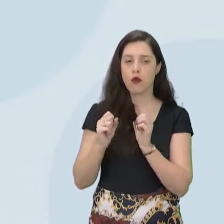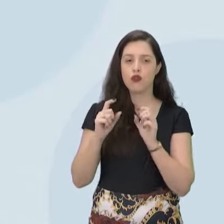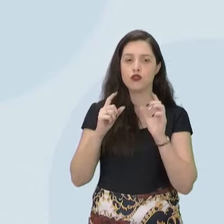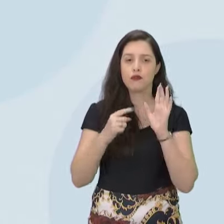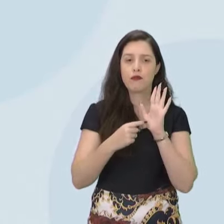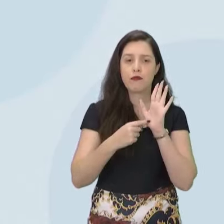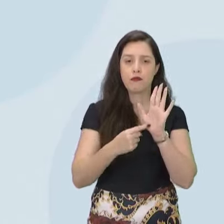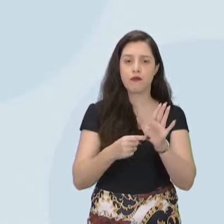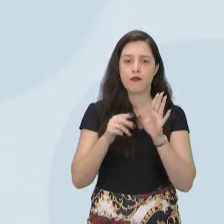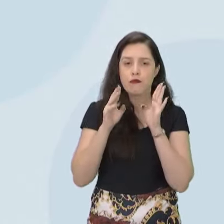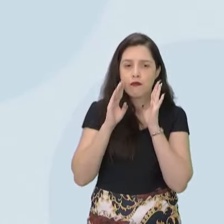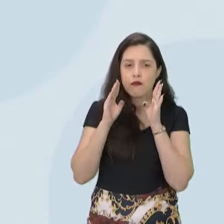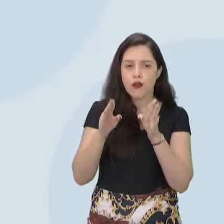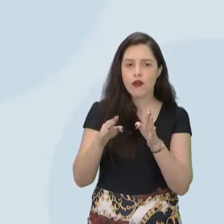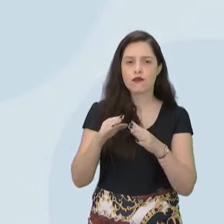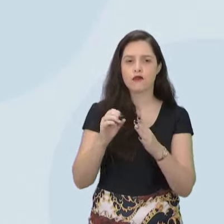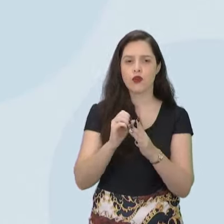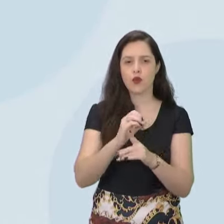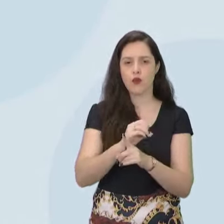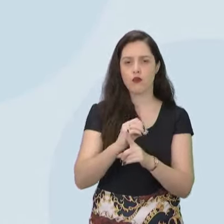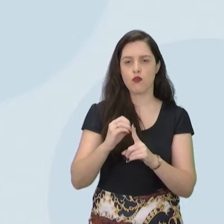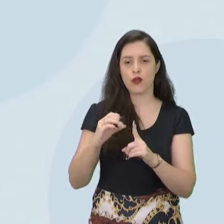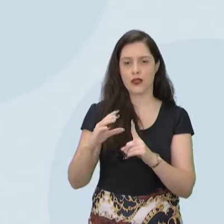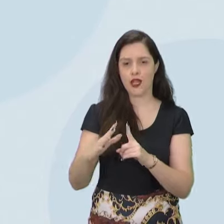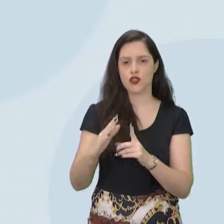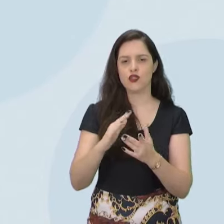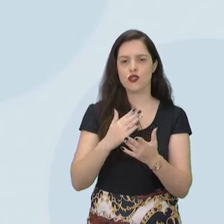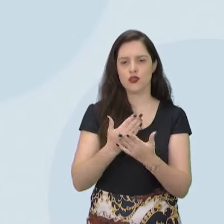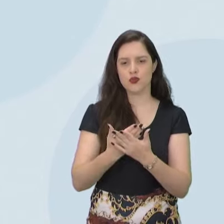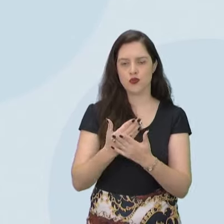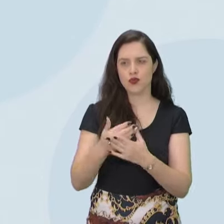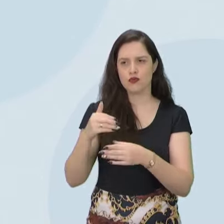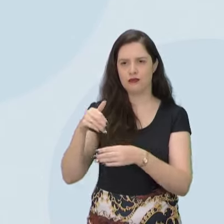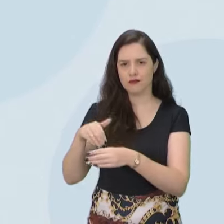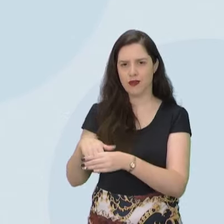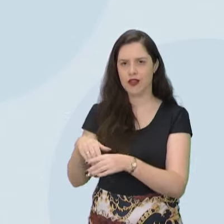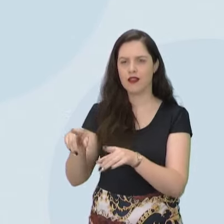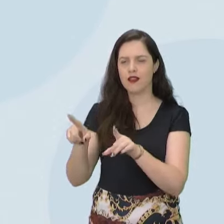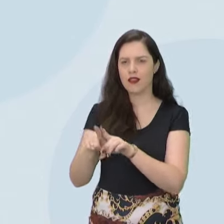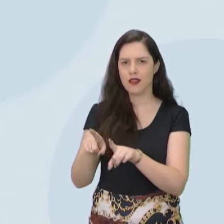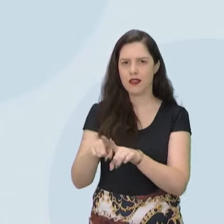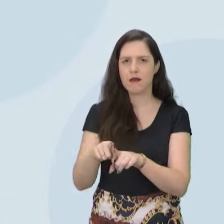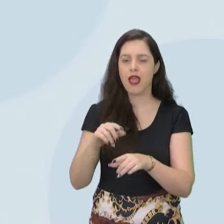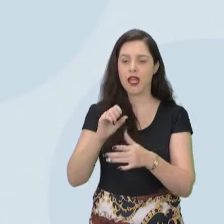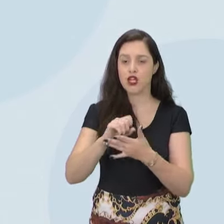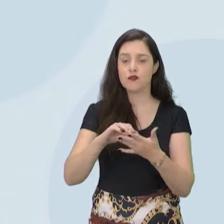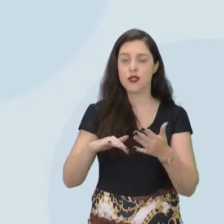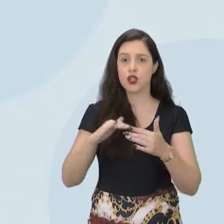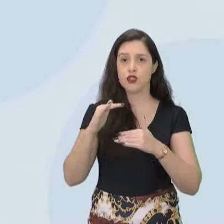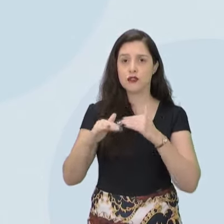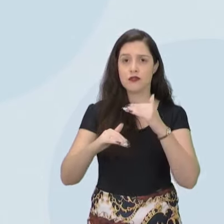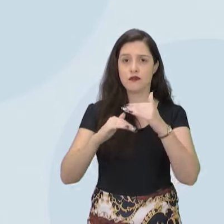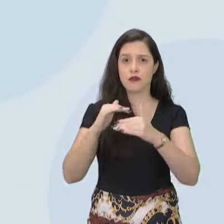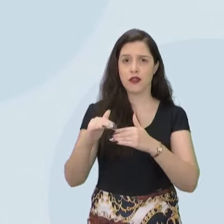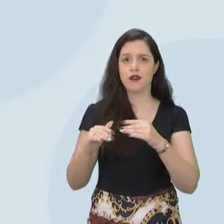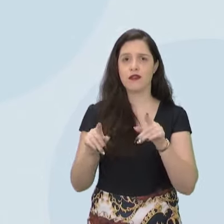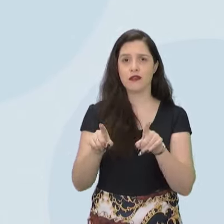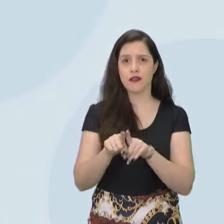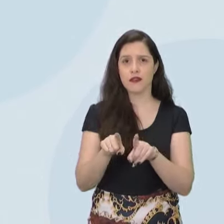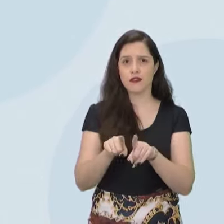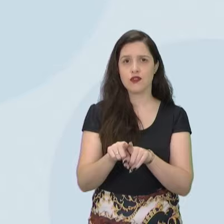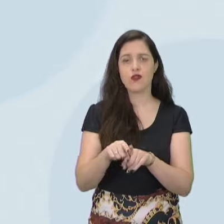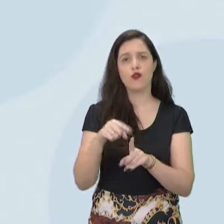dados para a sua comunidade escolar, tá bom? Também nessa atividade a gente consegue desenvolver tanto aí